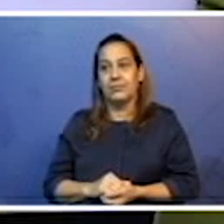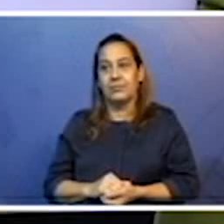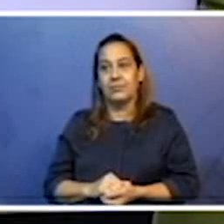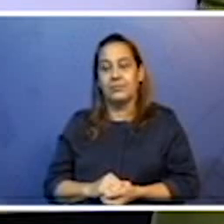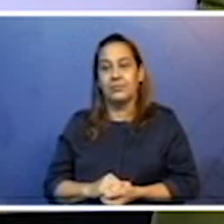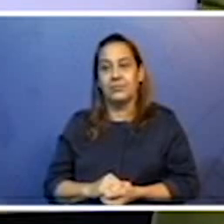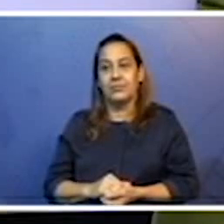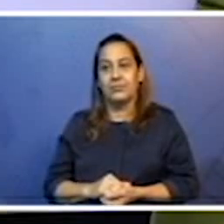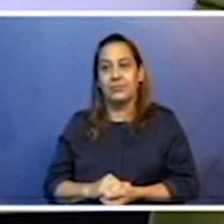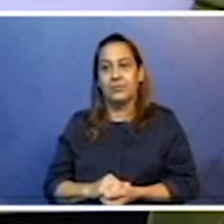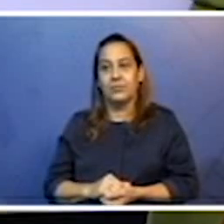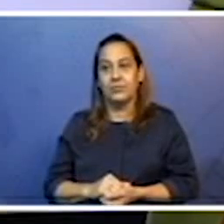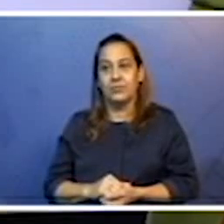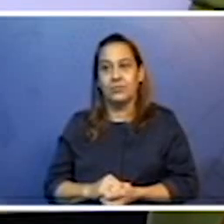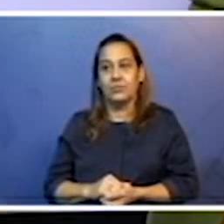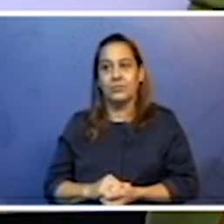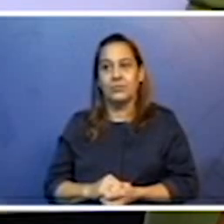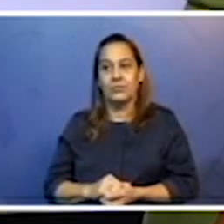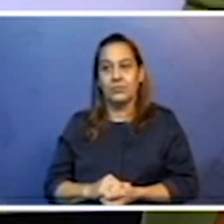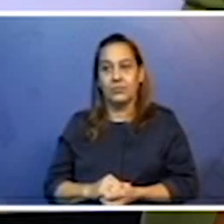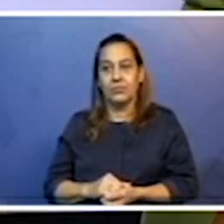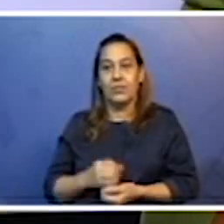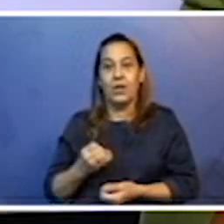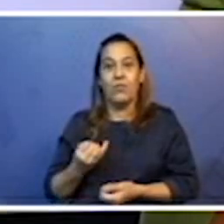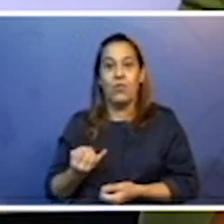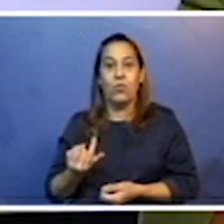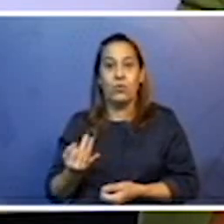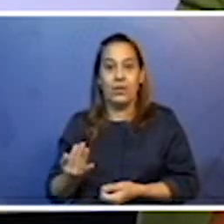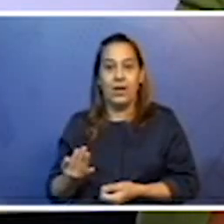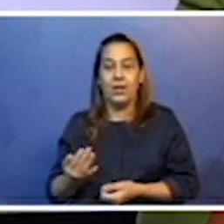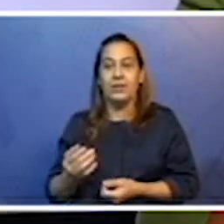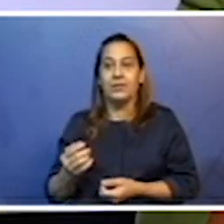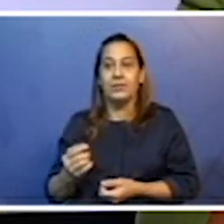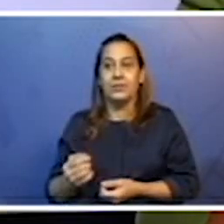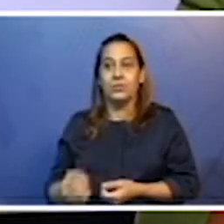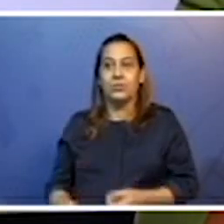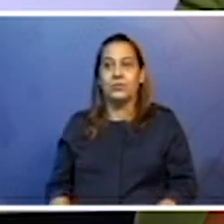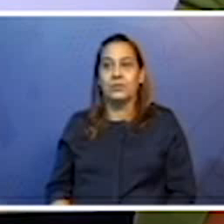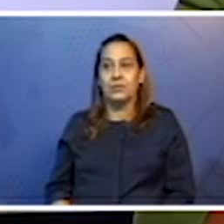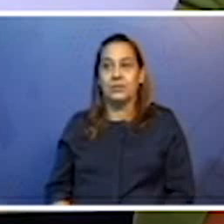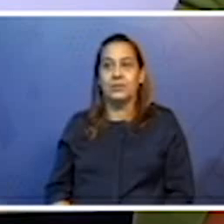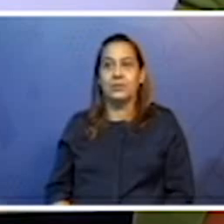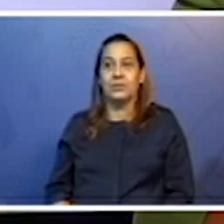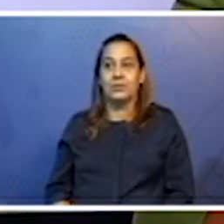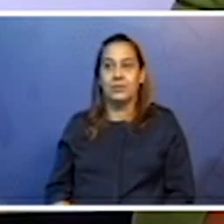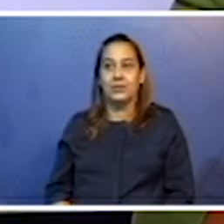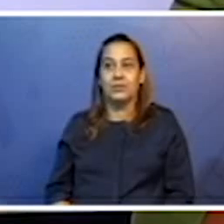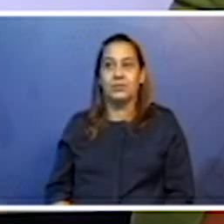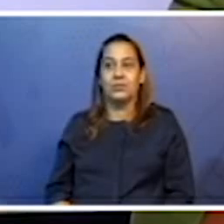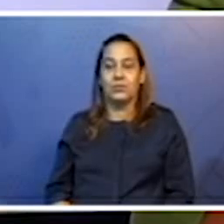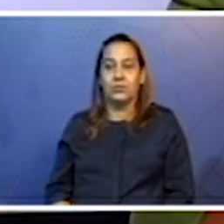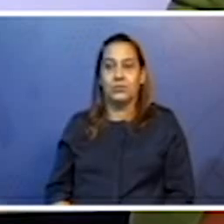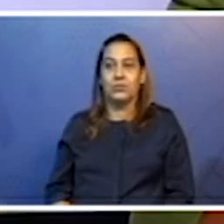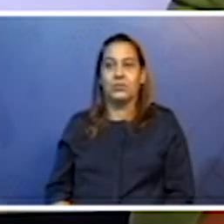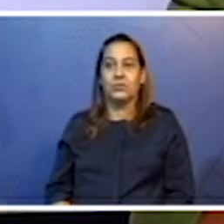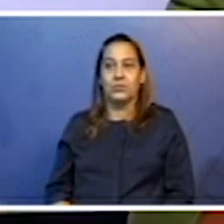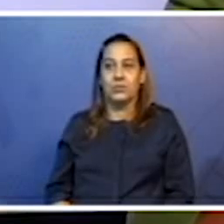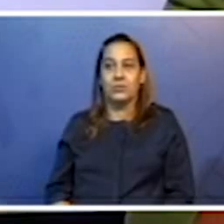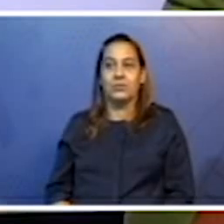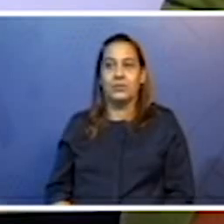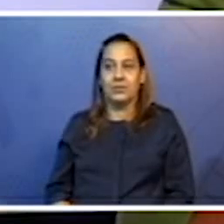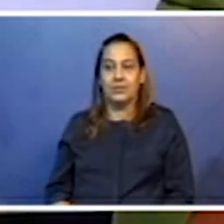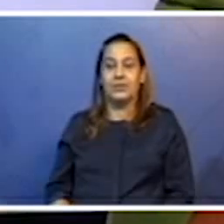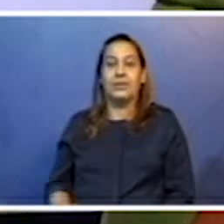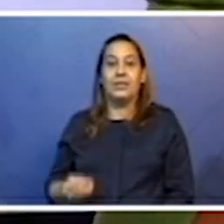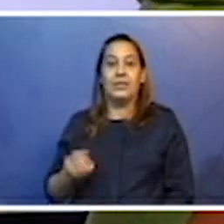um aqui. Então, olha, 2, 3, 4, 5, 6, 7, 8,